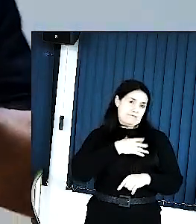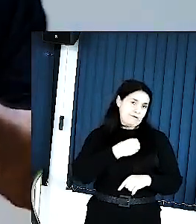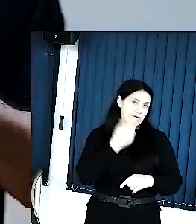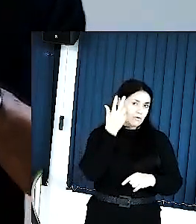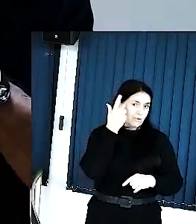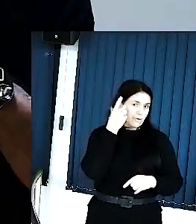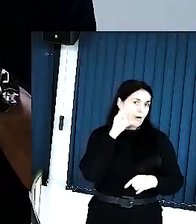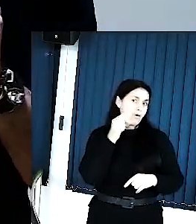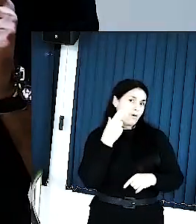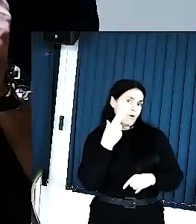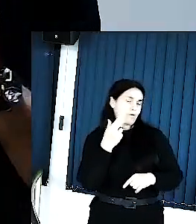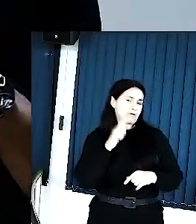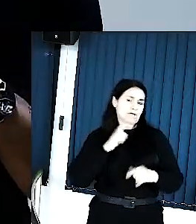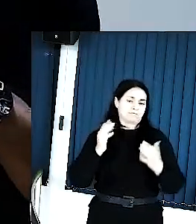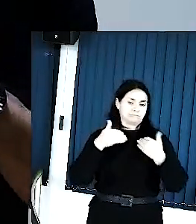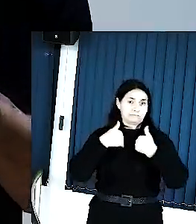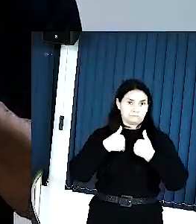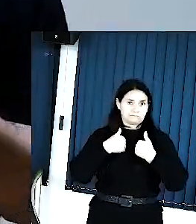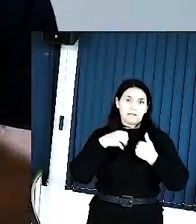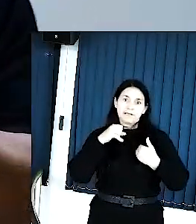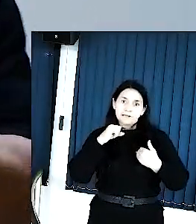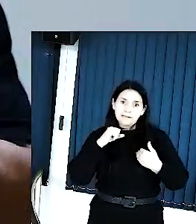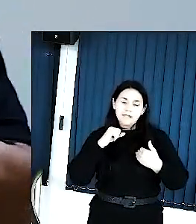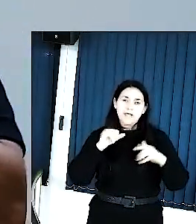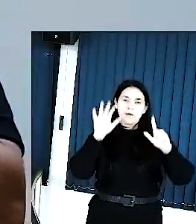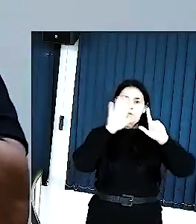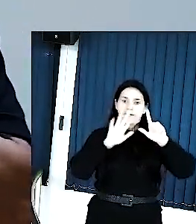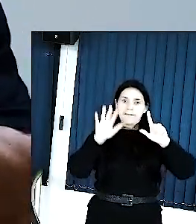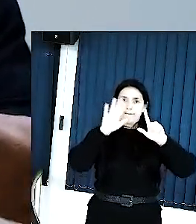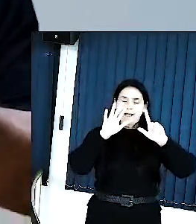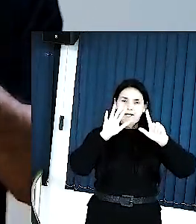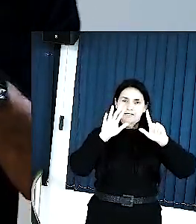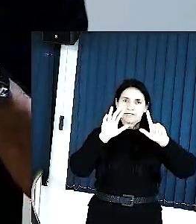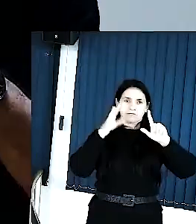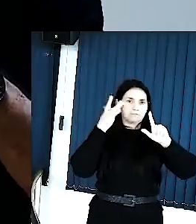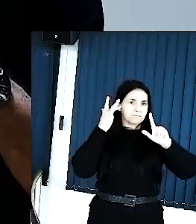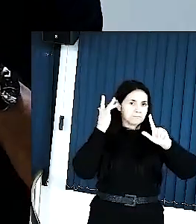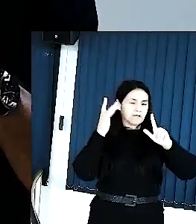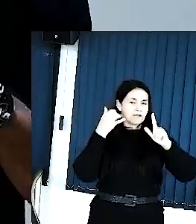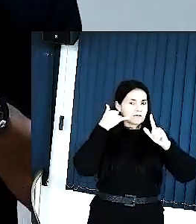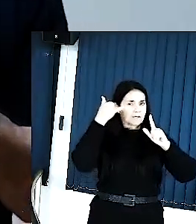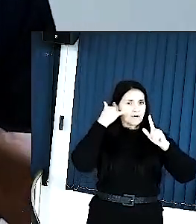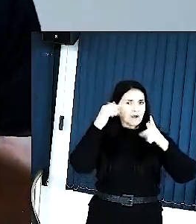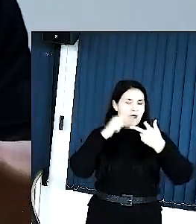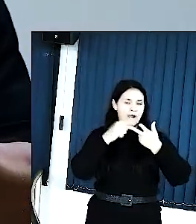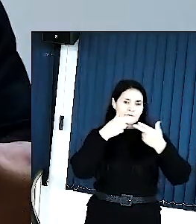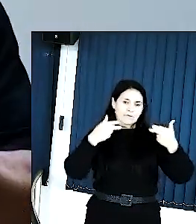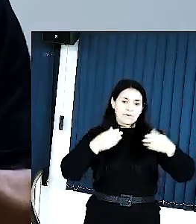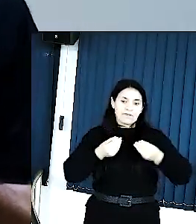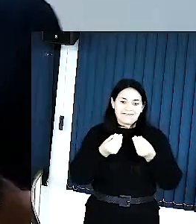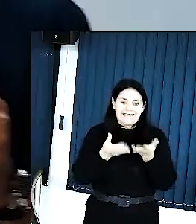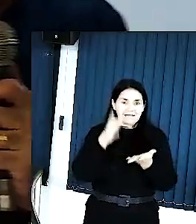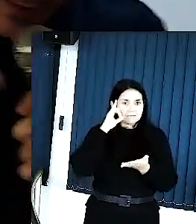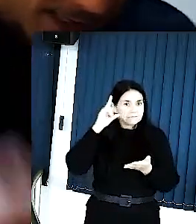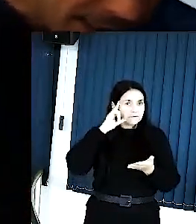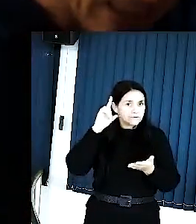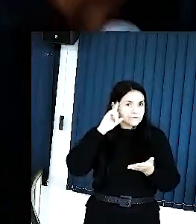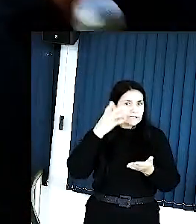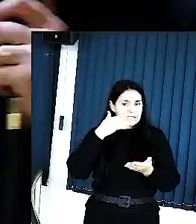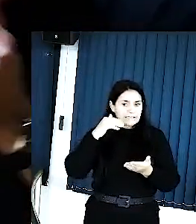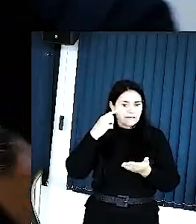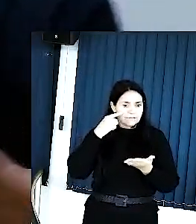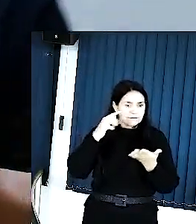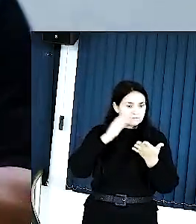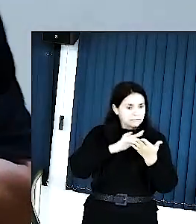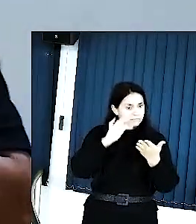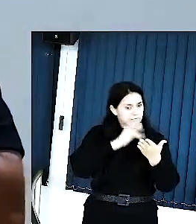neurotípico. Porque se eu ficar dando tela o dia inteiro para uma criança normal, se uma criança que não é neurodivergente ficar o dia inteiro na